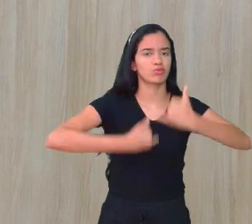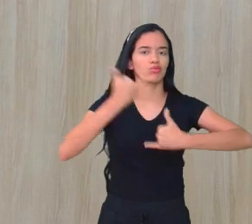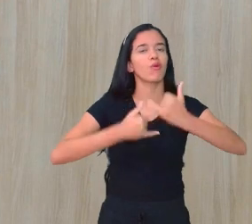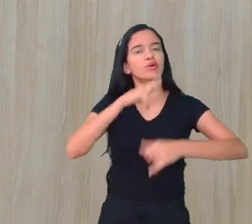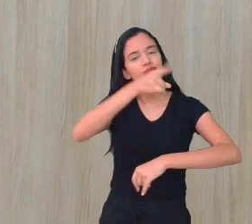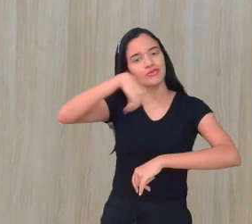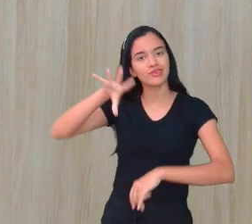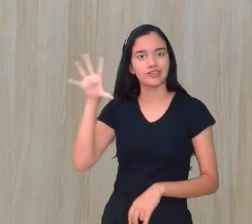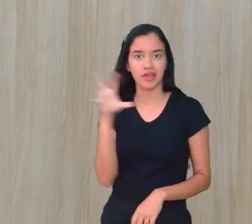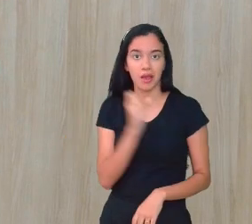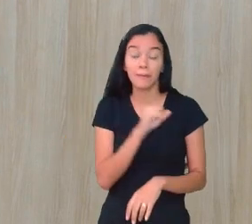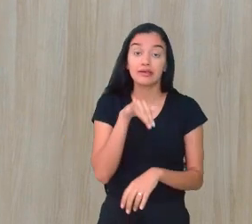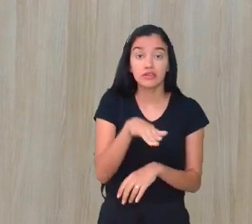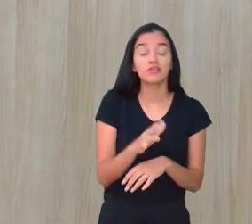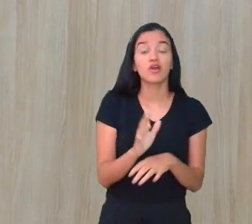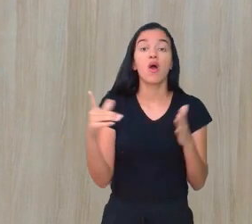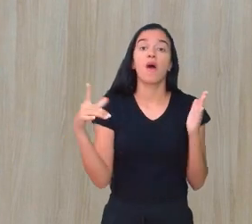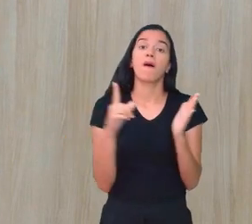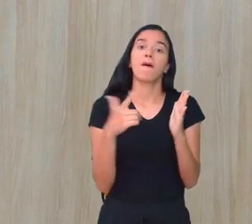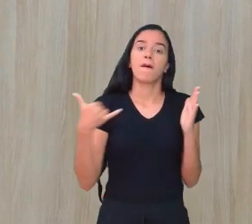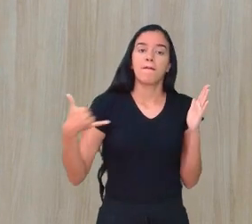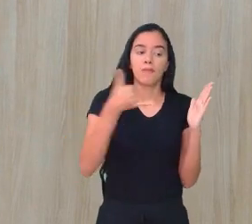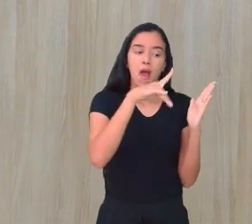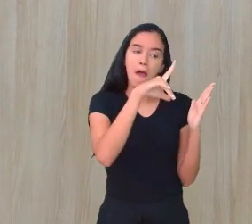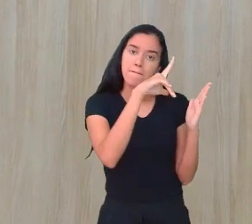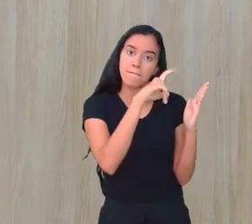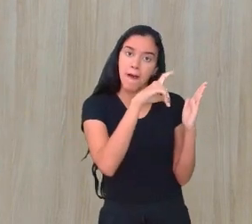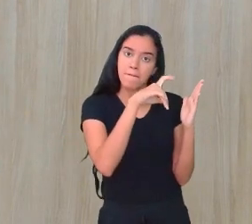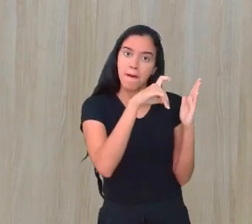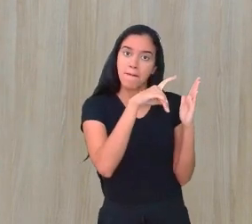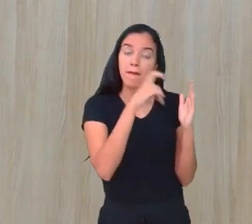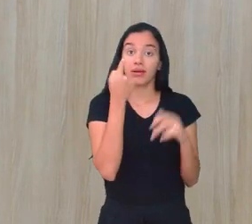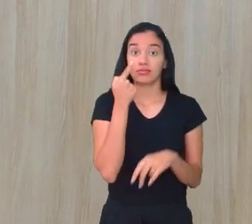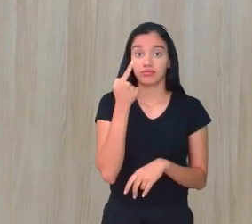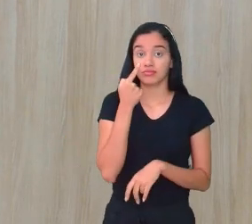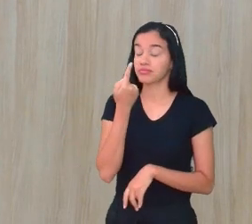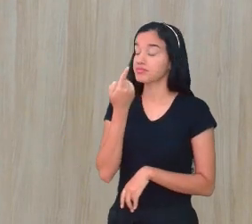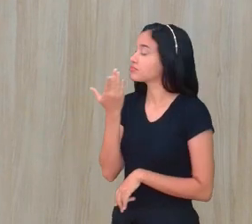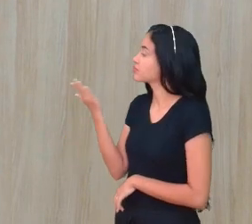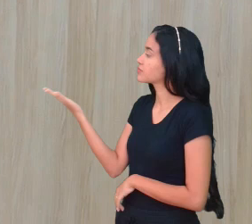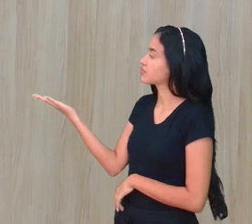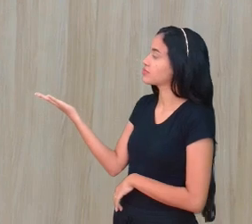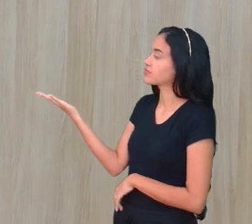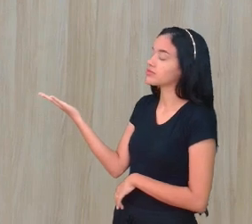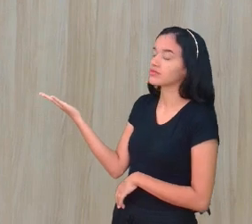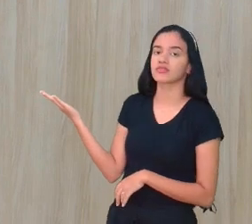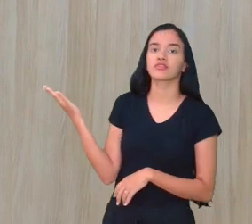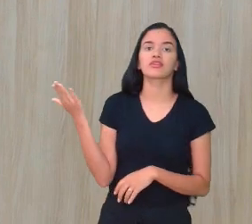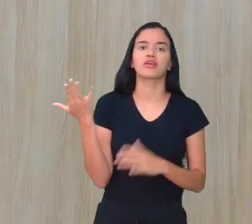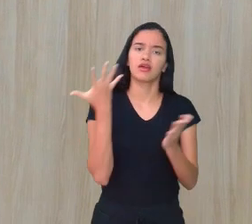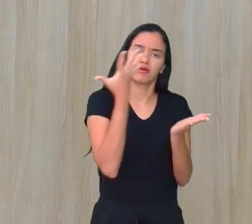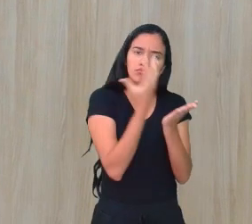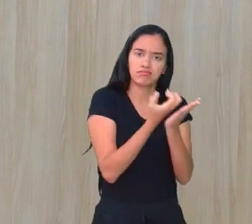Então, se tiver como, escaneie o QR Code aqui, que Cleitinho já colocou na tela. Então, faz o